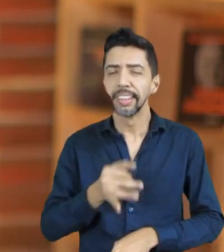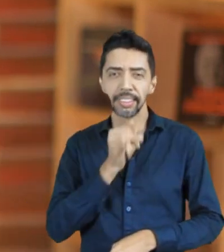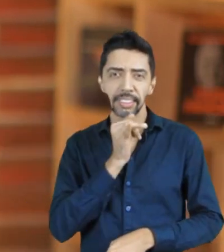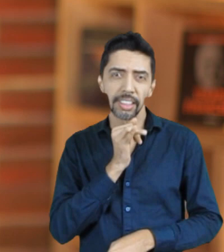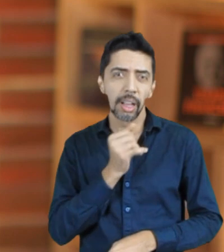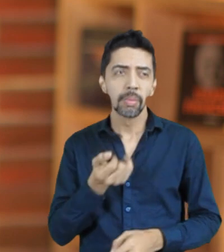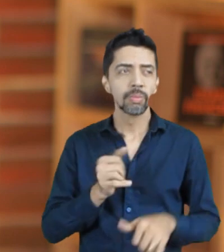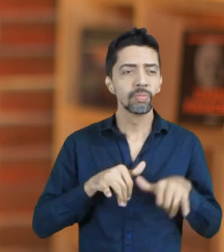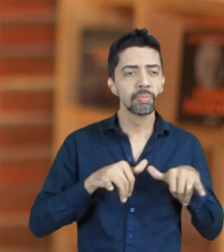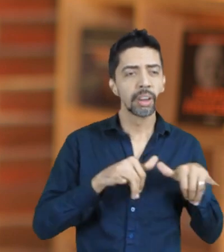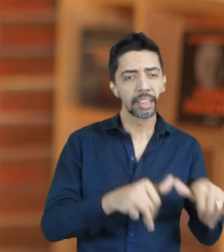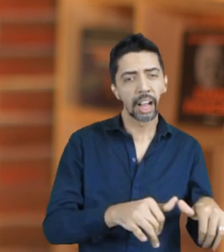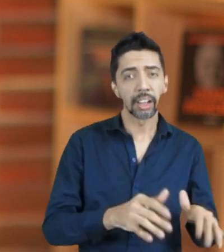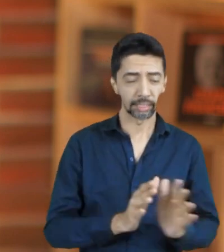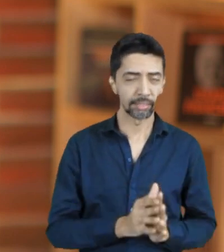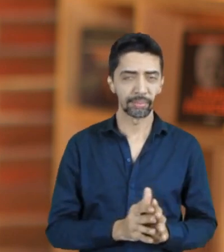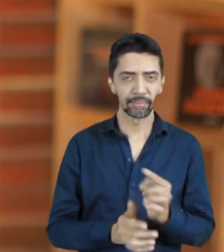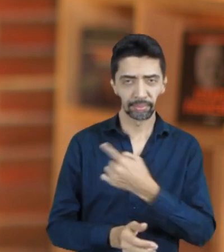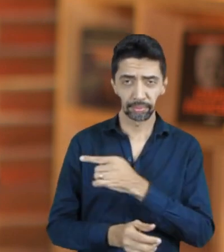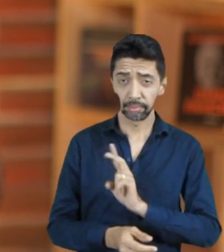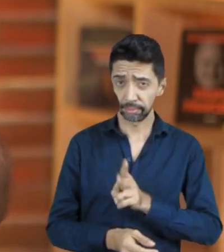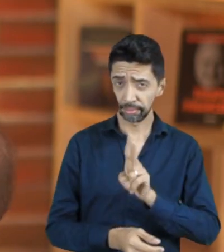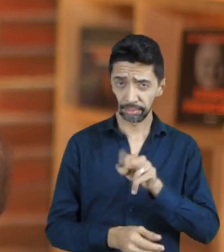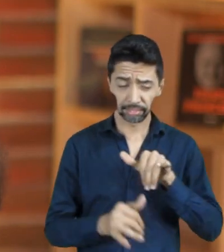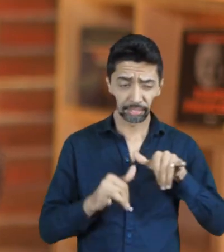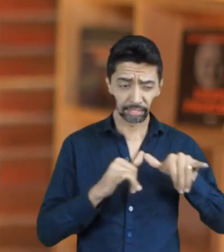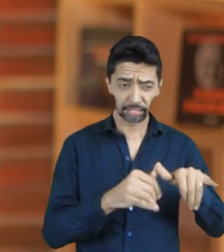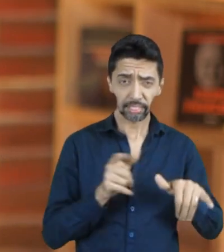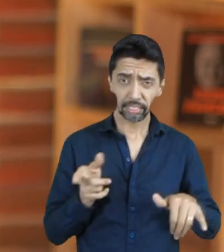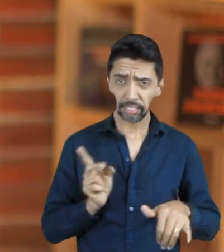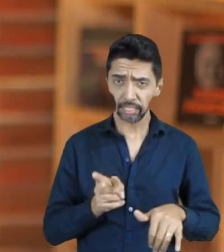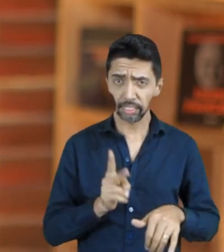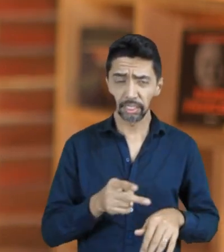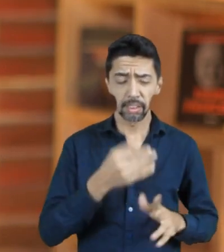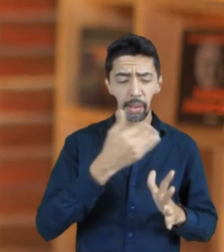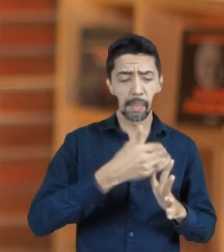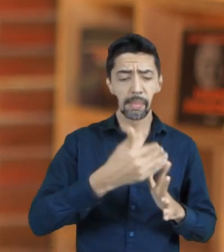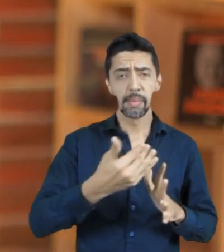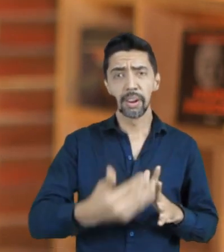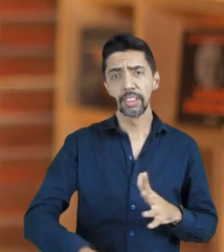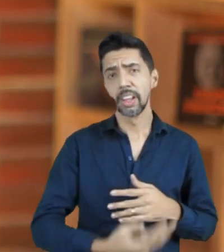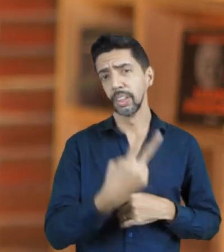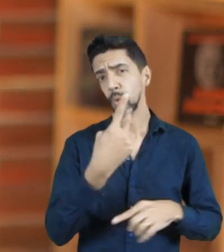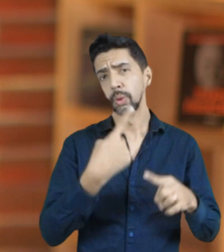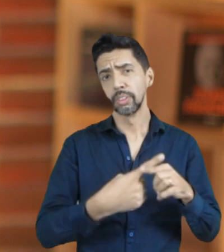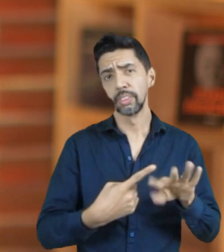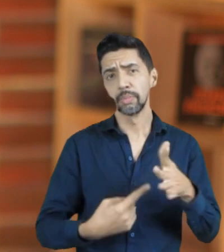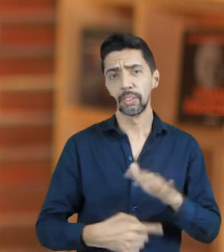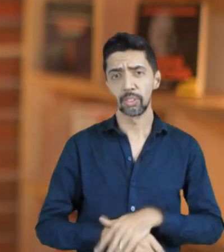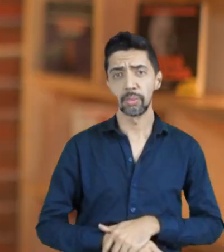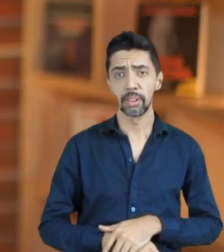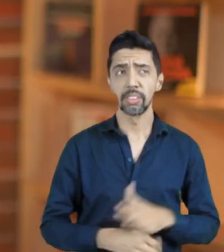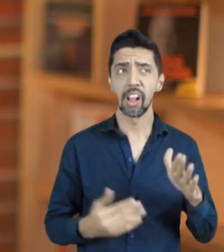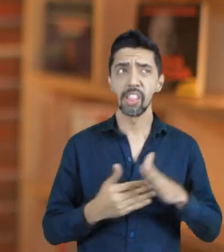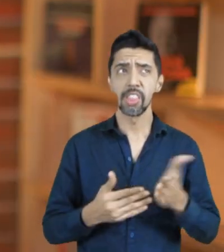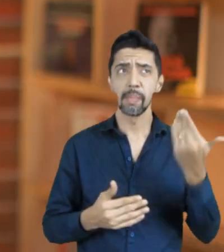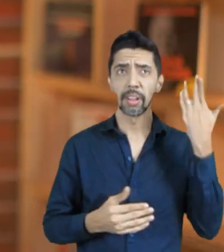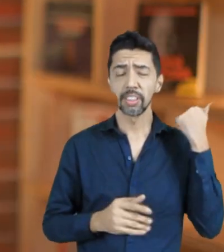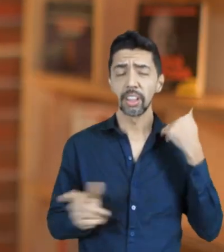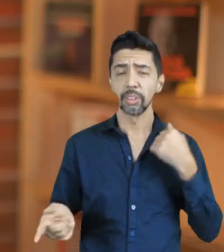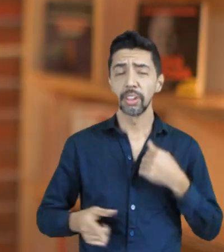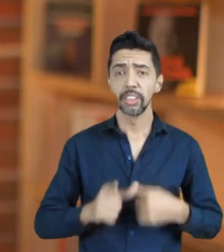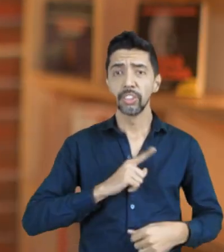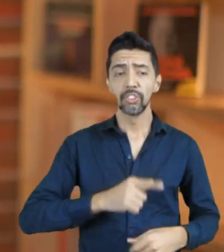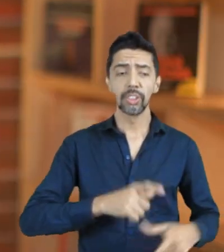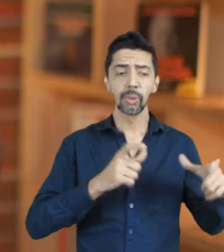a gente pode fazer uma o mercado por exemplo tem um supermercado que eu vou que eu sempre parcelo em duas vezes até um tempo